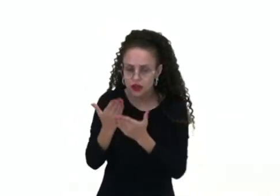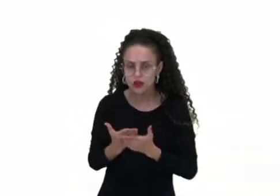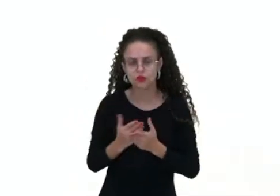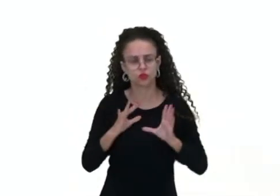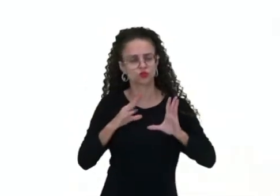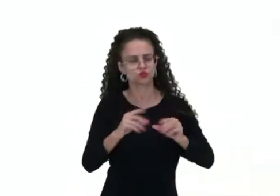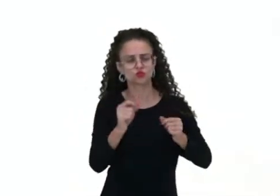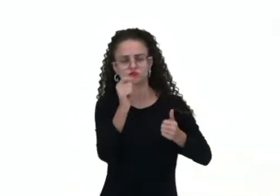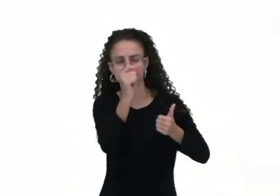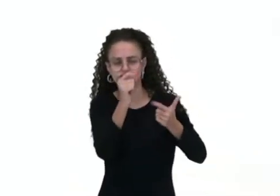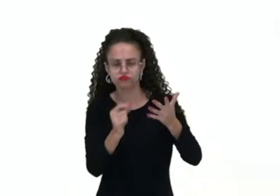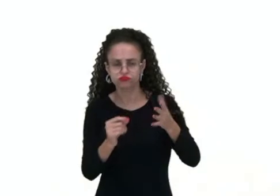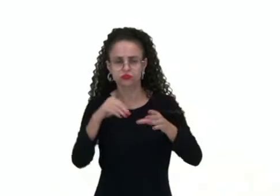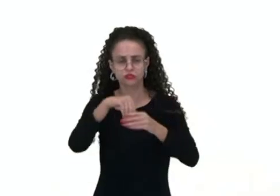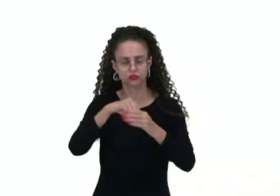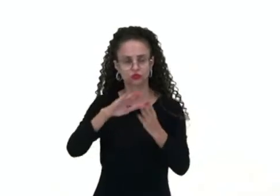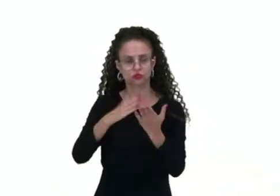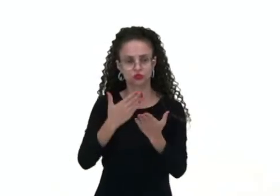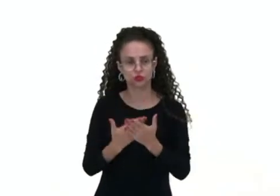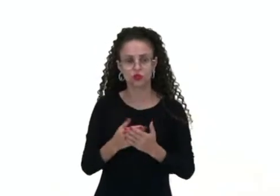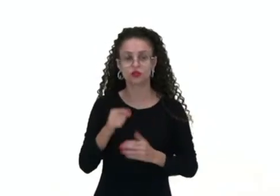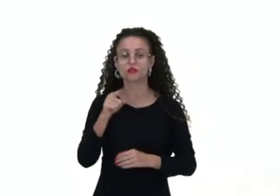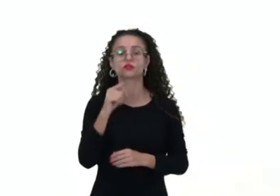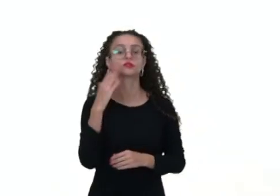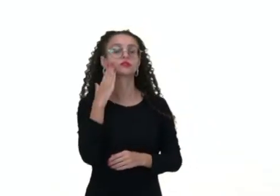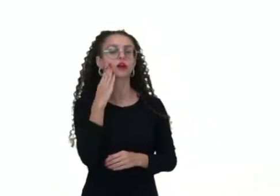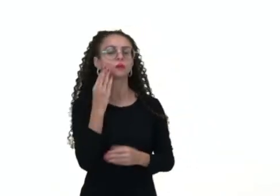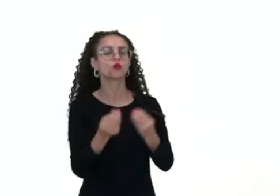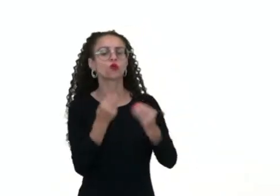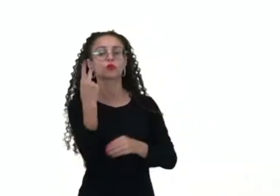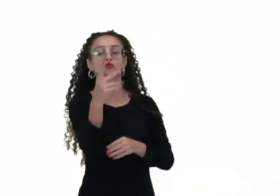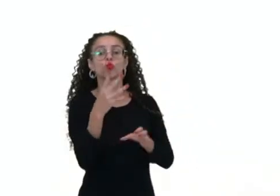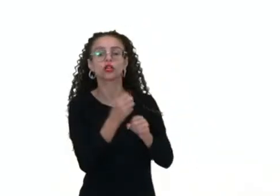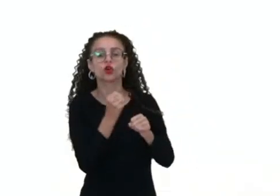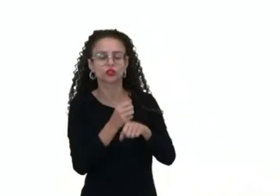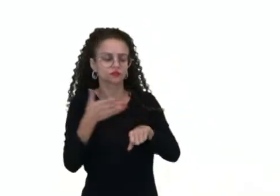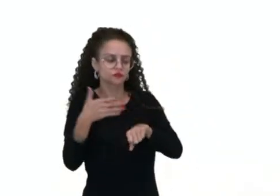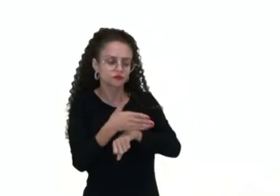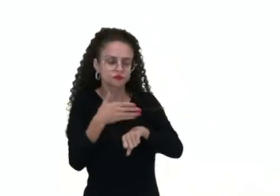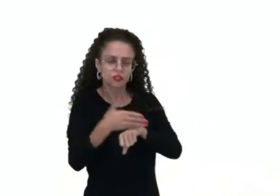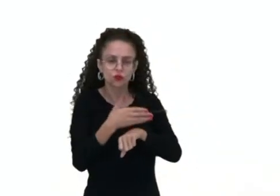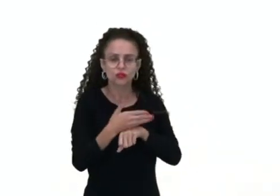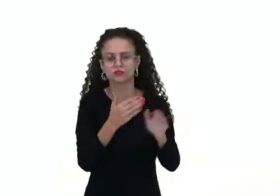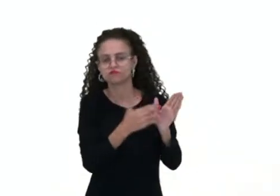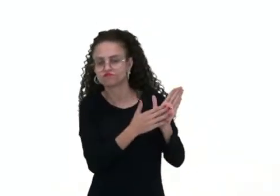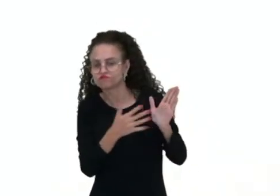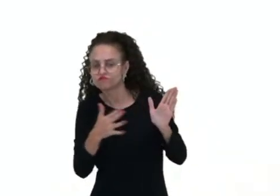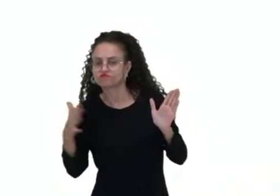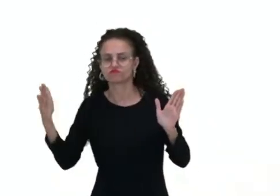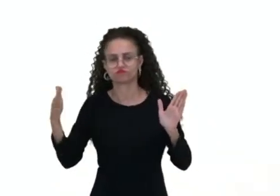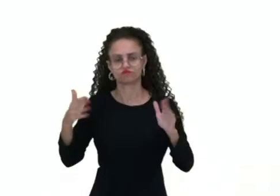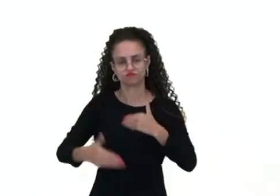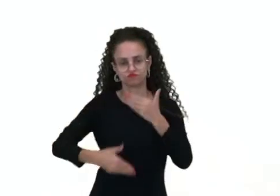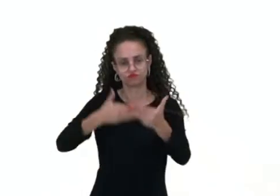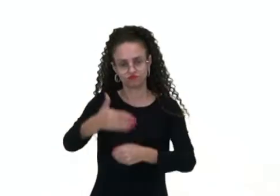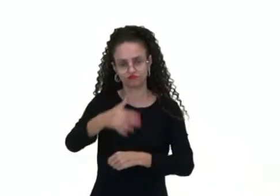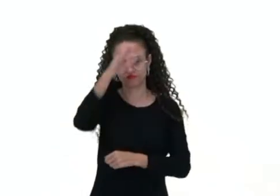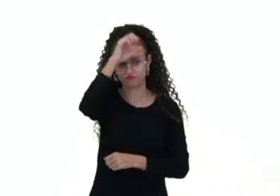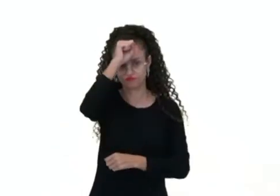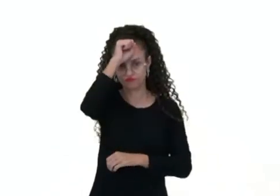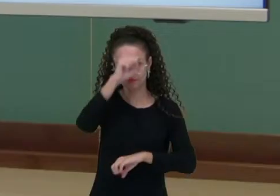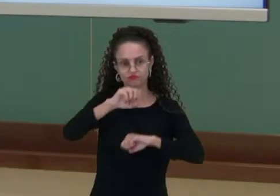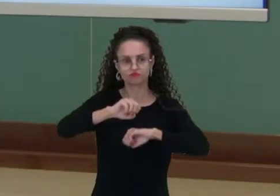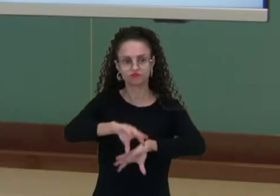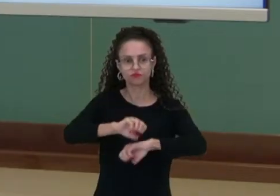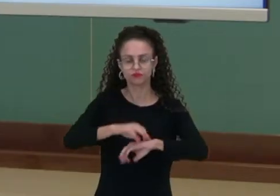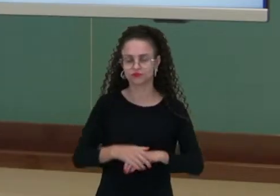escolares, tomar conhecimento do seu aproveitamento escolar e sua frequência no decorrer do processo de ensino-aprendizagem. É